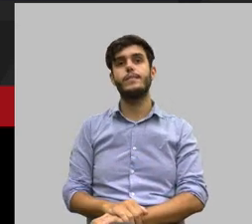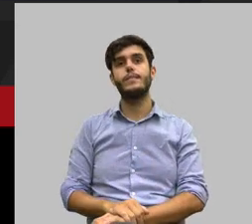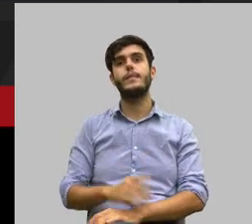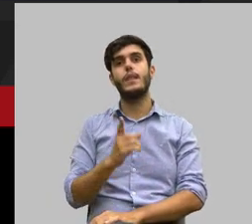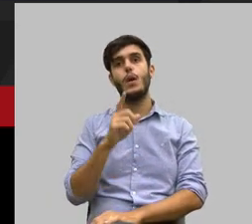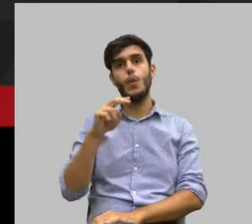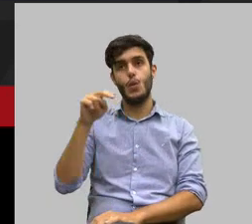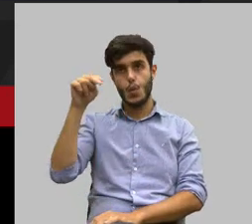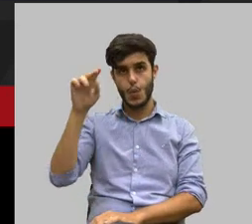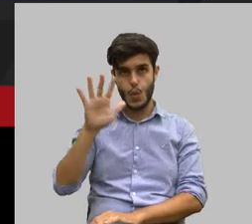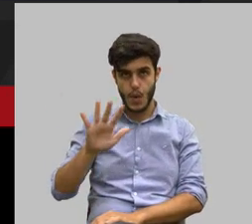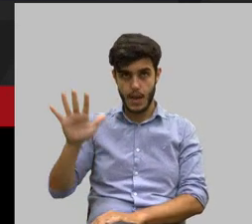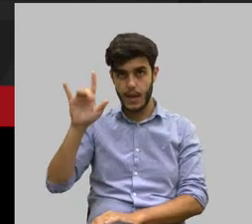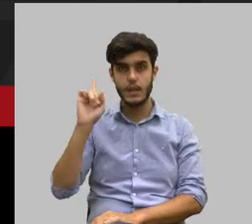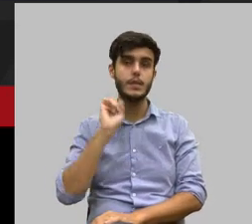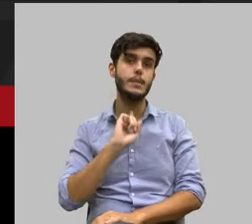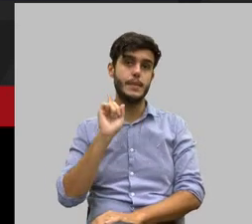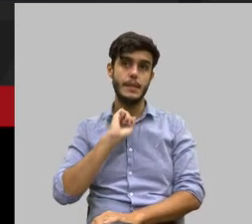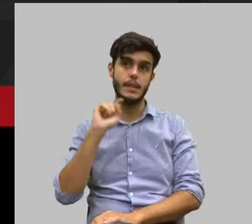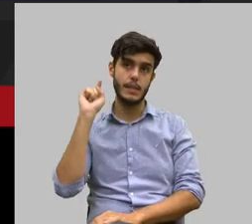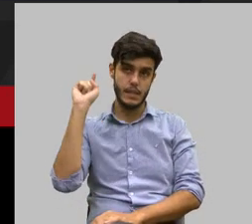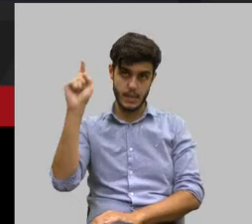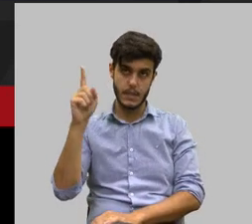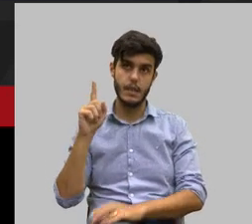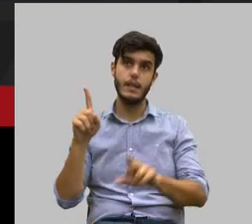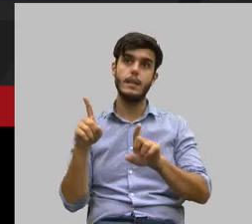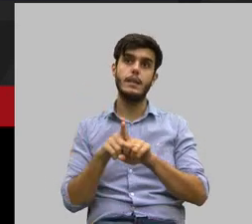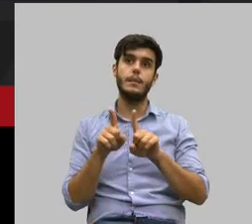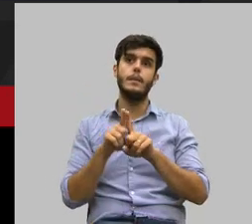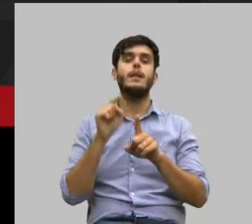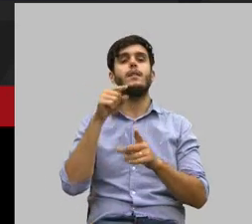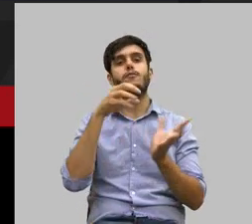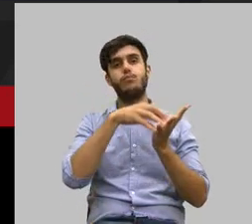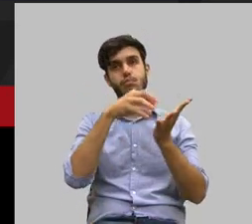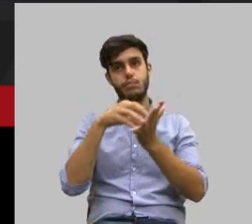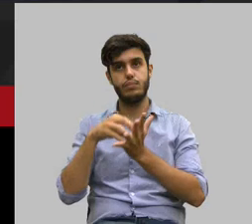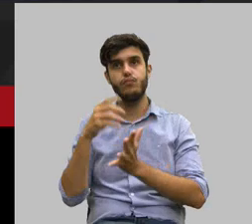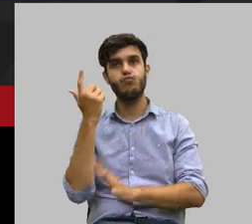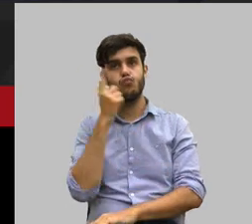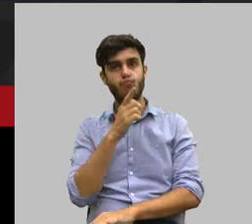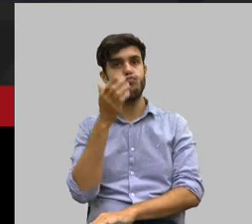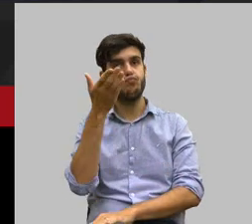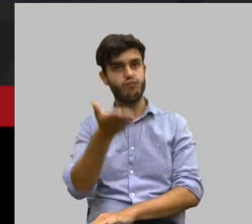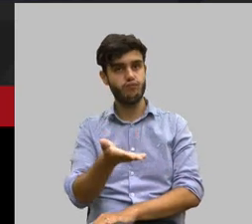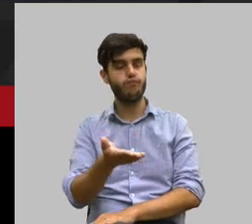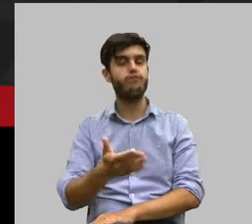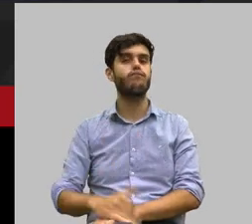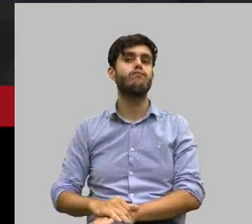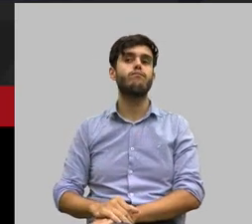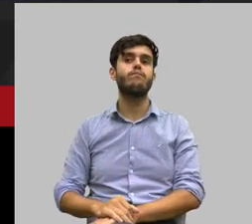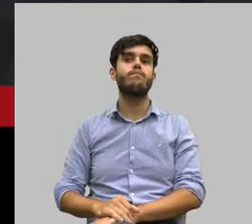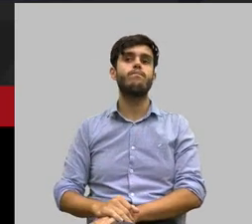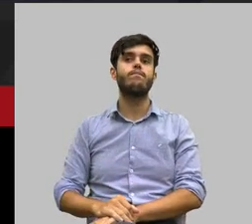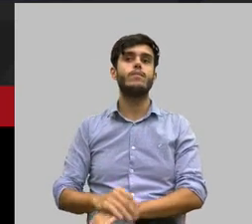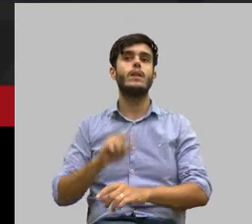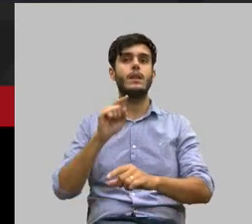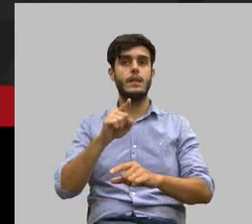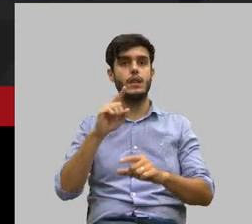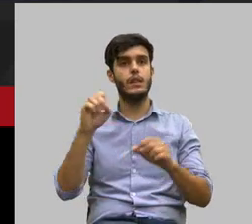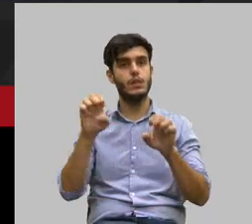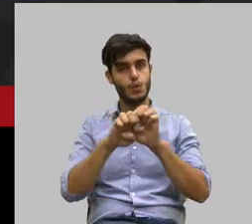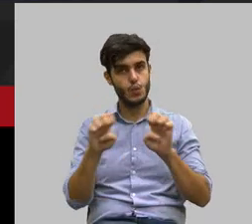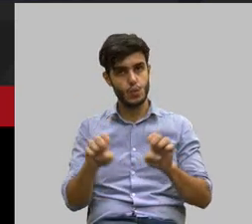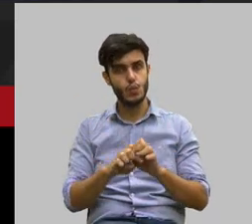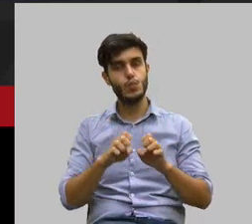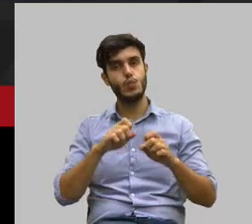Mineiro era Anseio dos demais órgãos envolvidos e conseguimos eh ultimar esta estruturação e